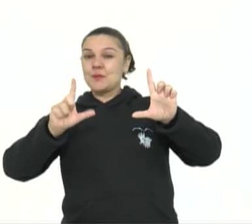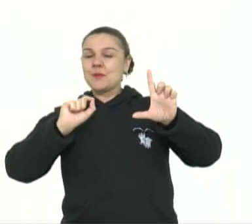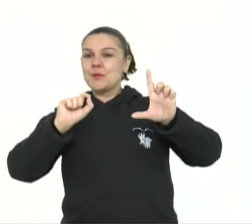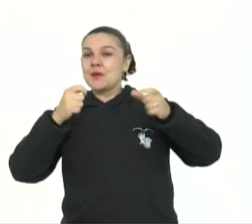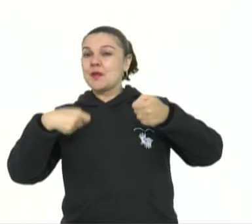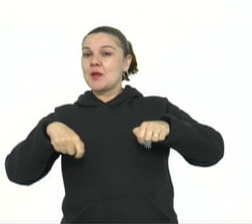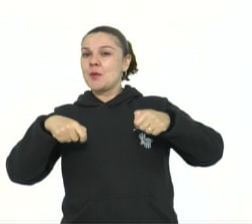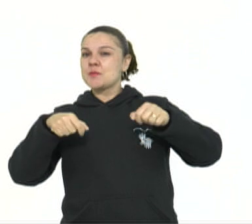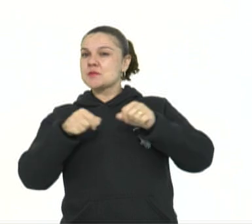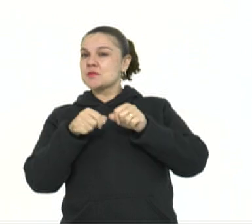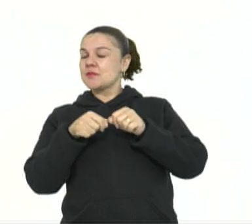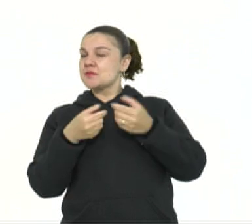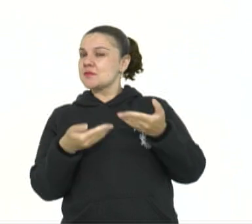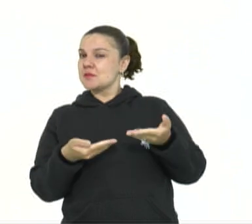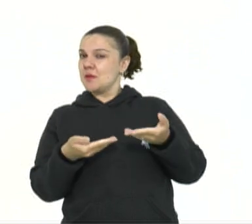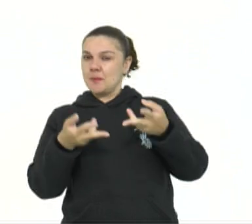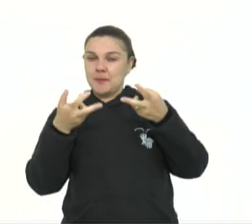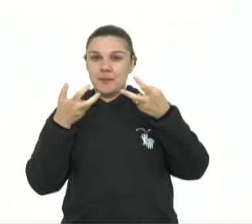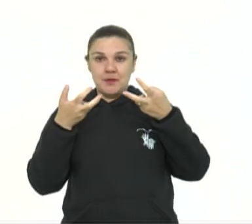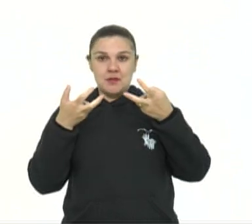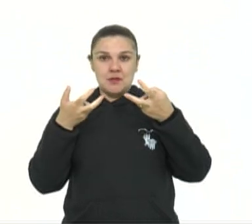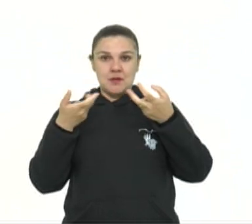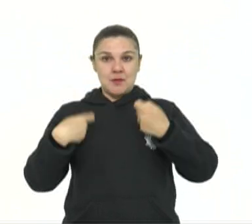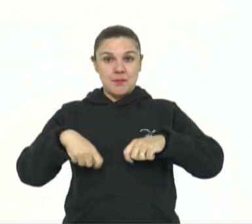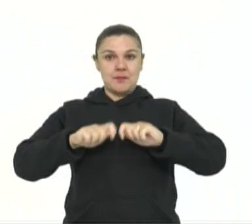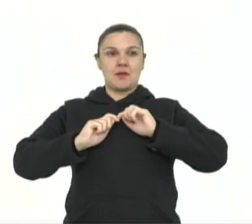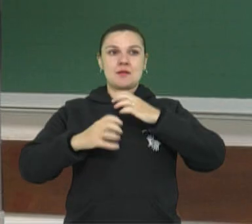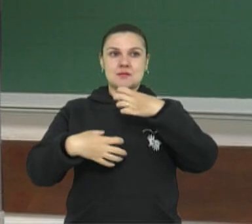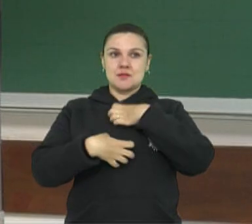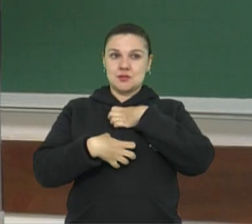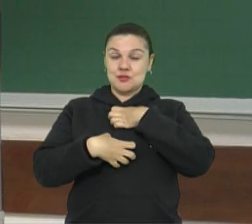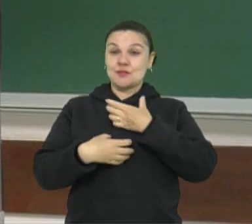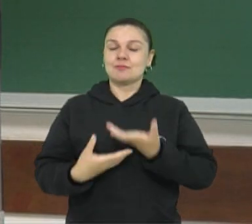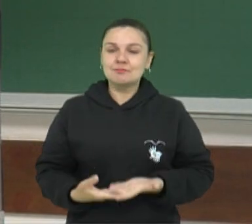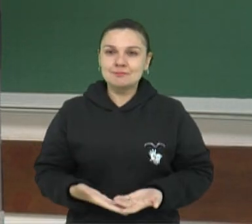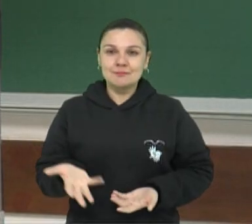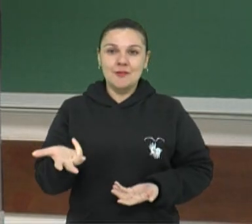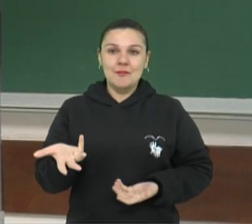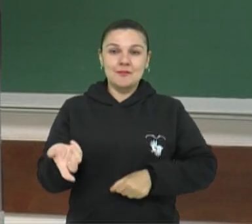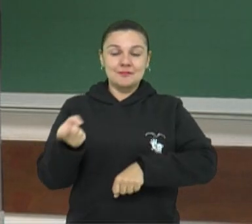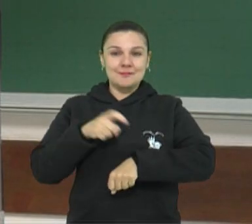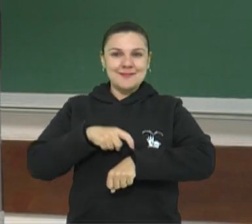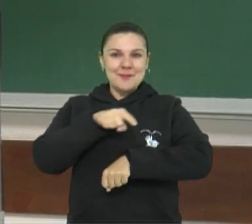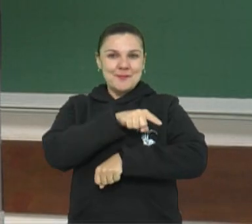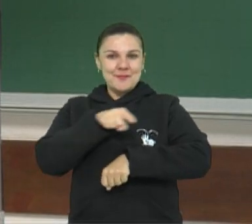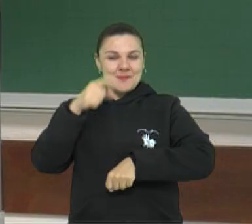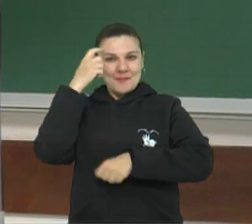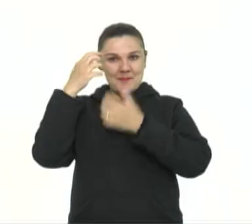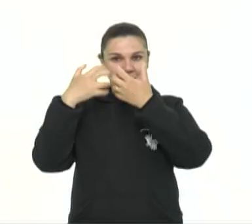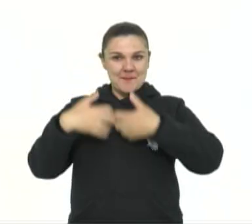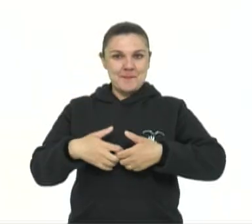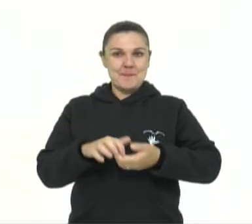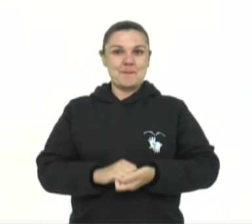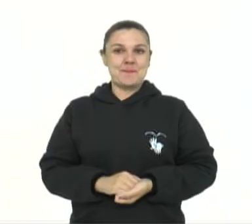que eu preciso observar para que ela me produza sentidos? Vamos lá? Tempos para pensar.